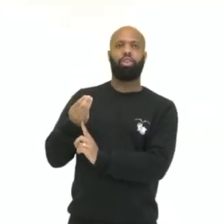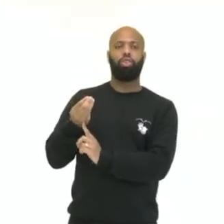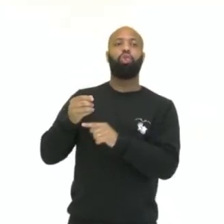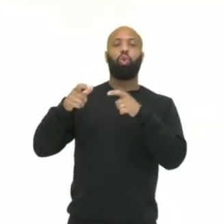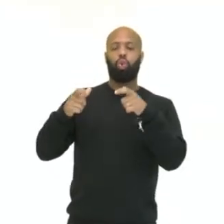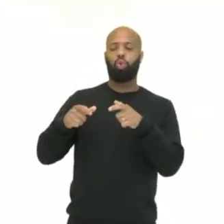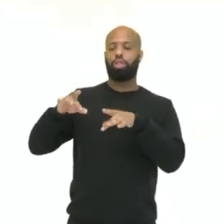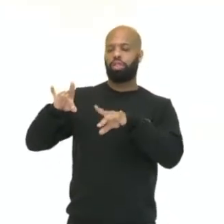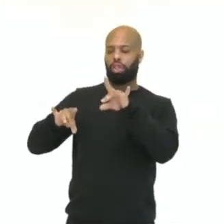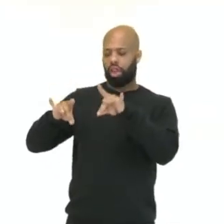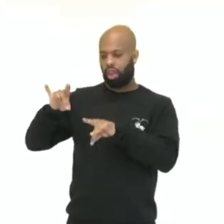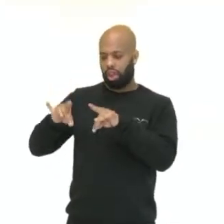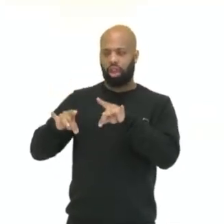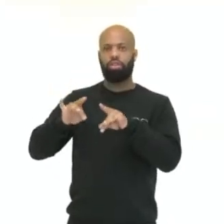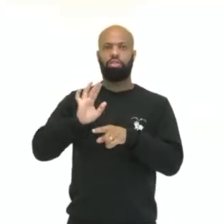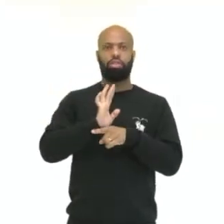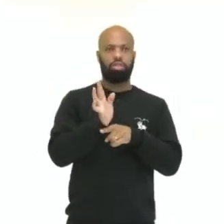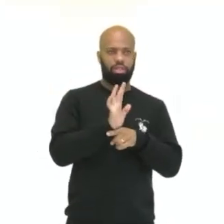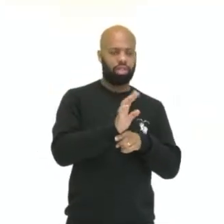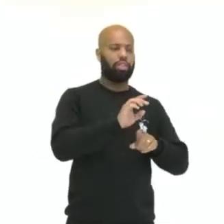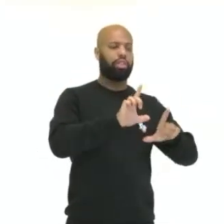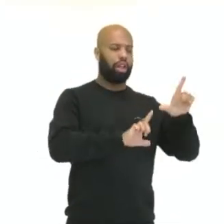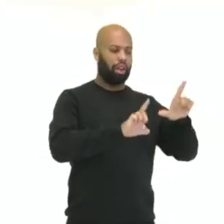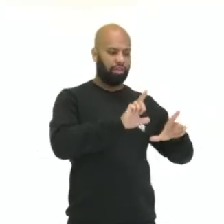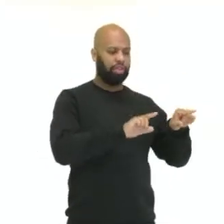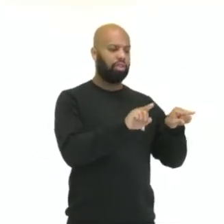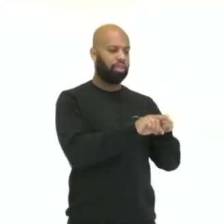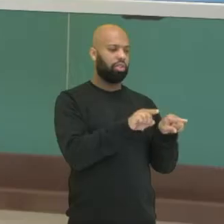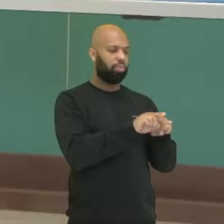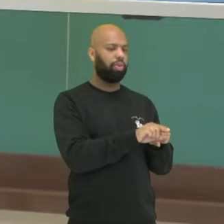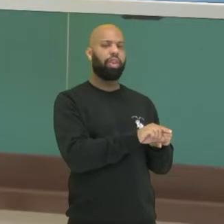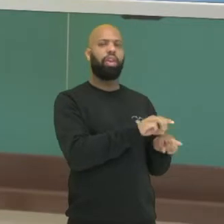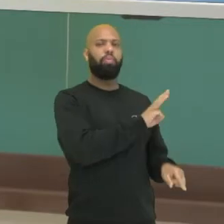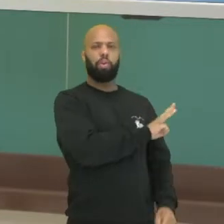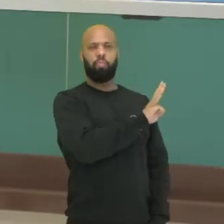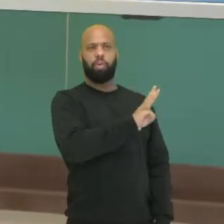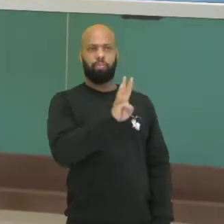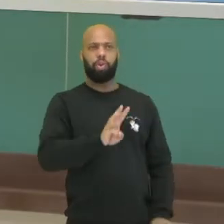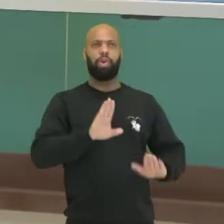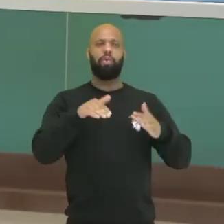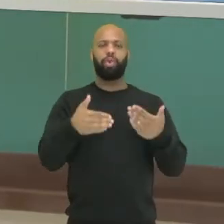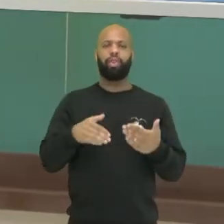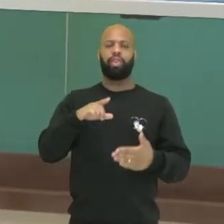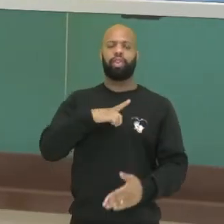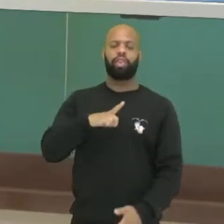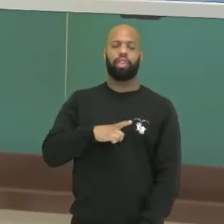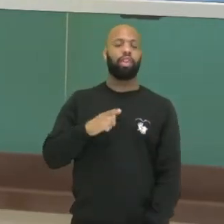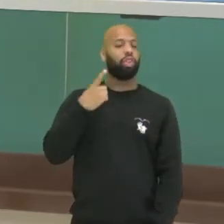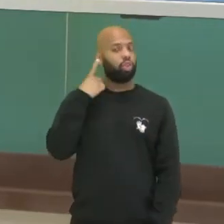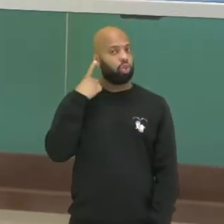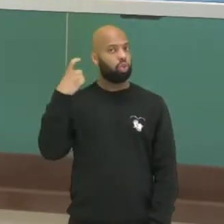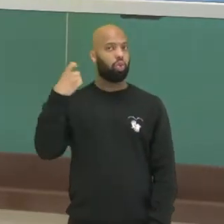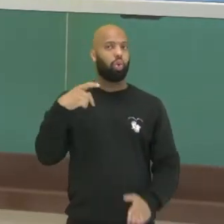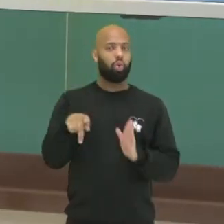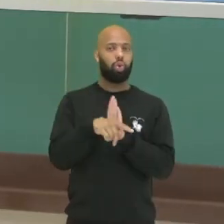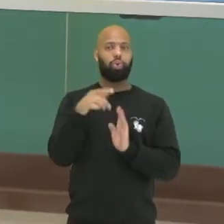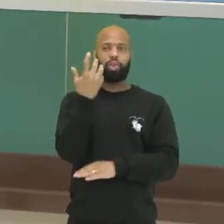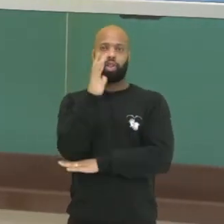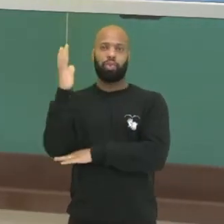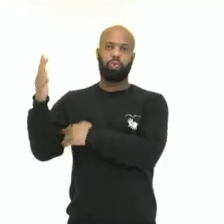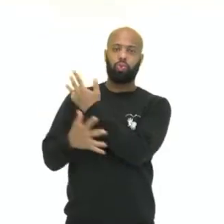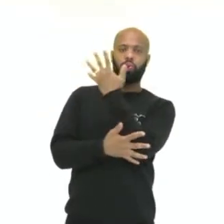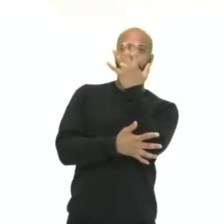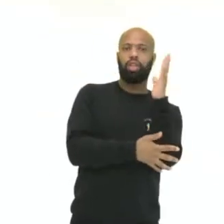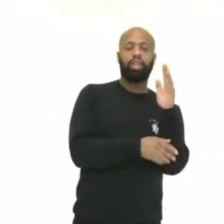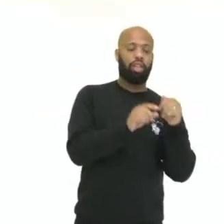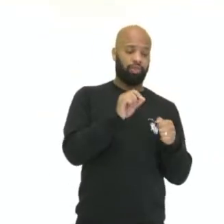web. Bom, a função da sonoplastia é a recriação de sons da natureza, de animais